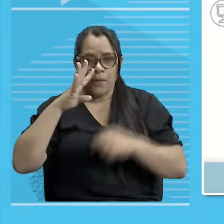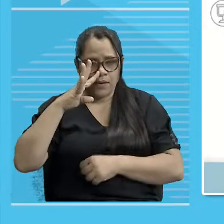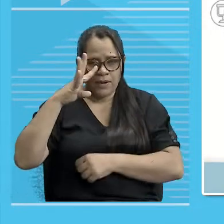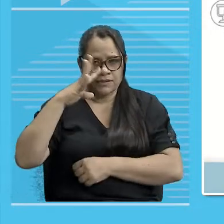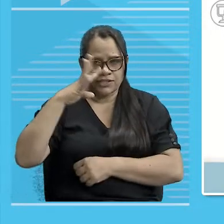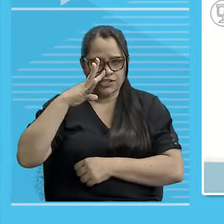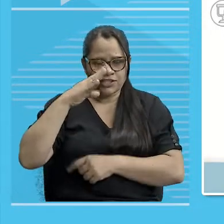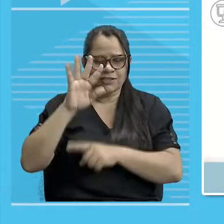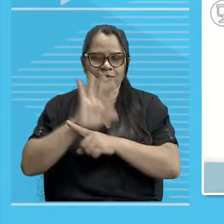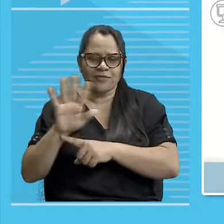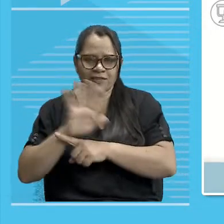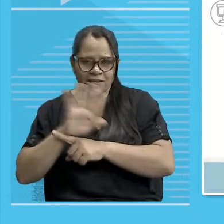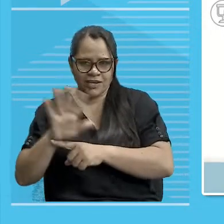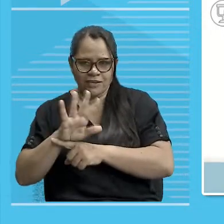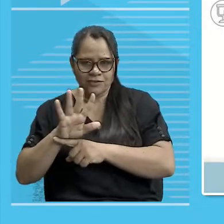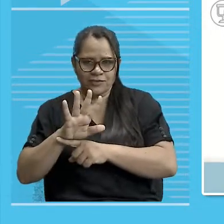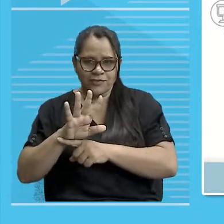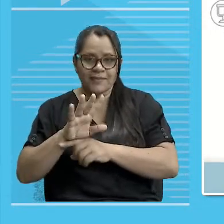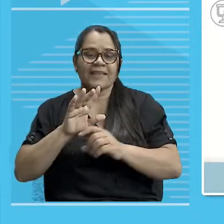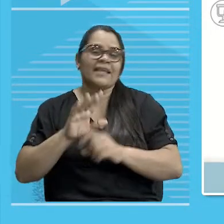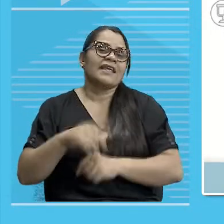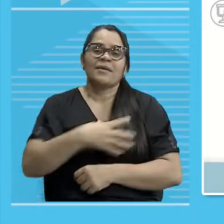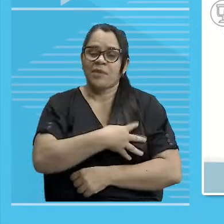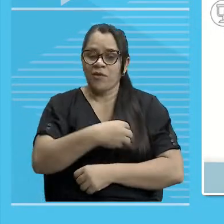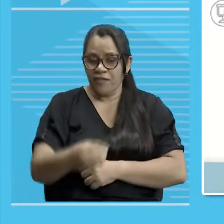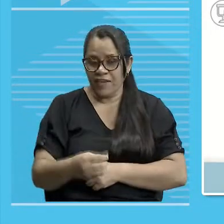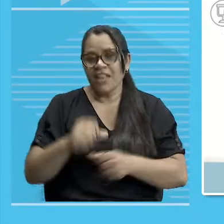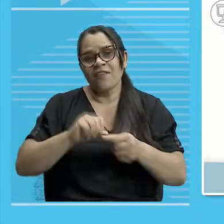vídeo que ele mesmo fez esse vídeo.